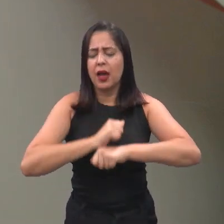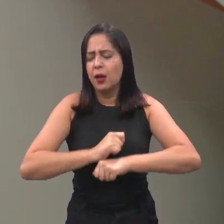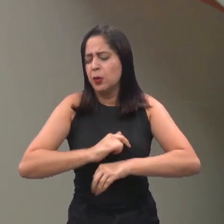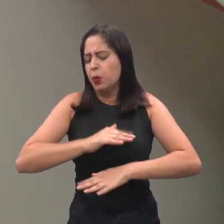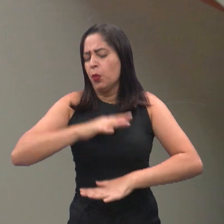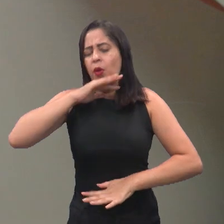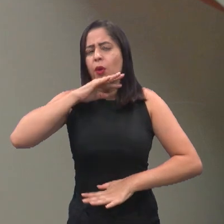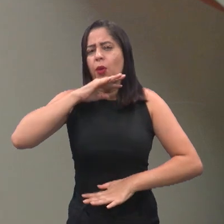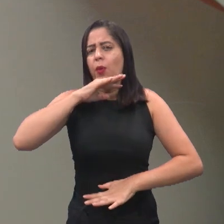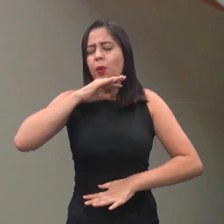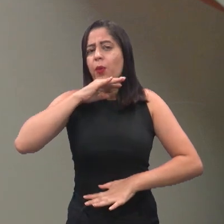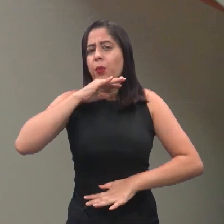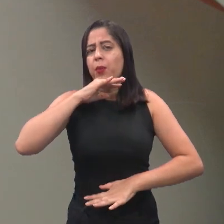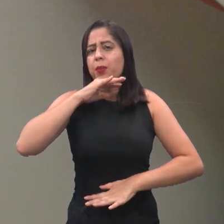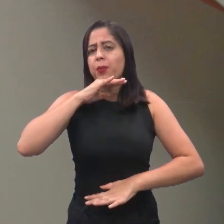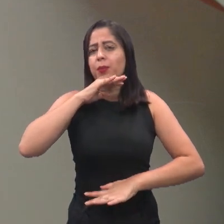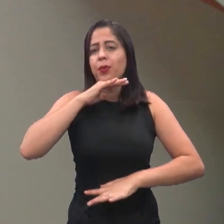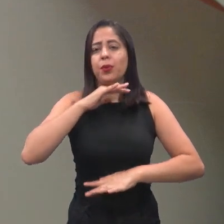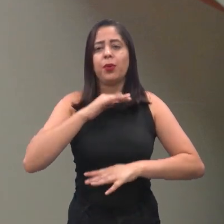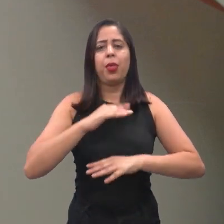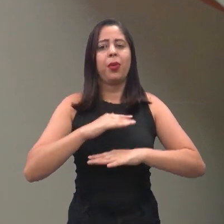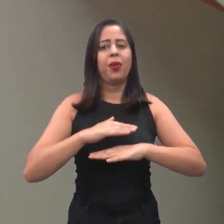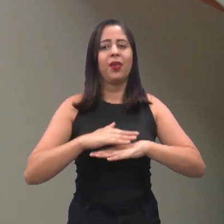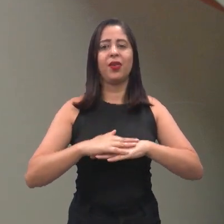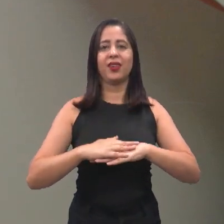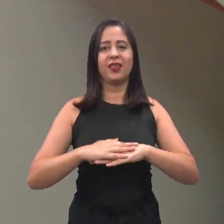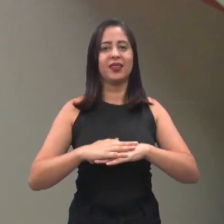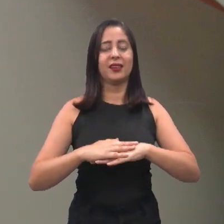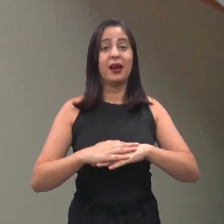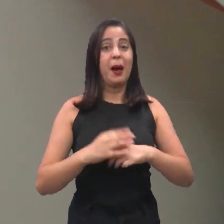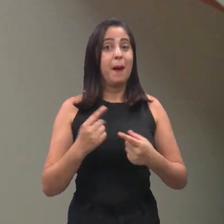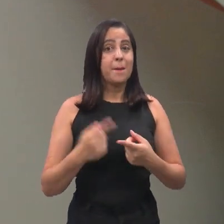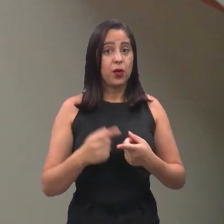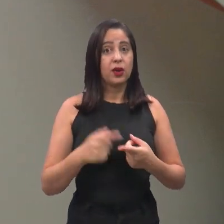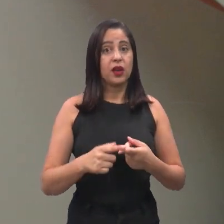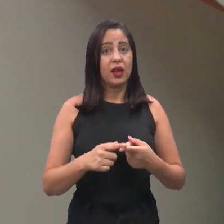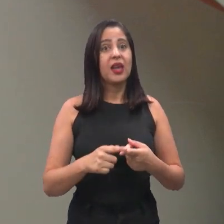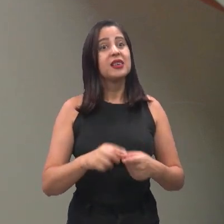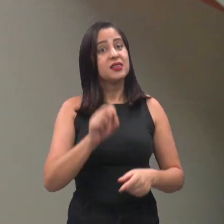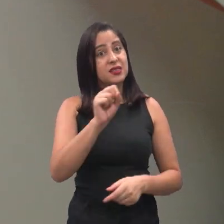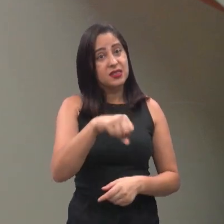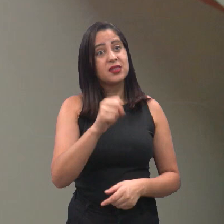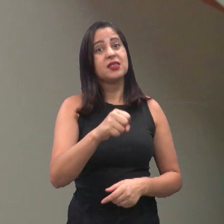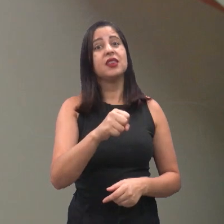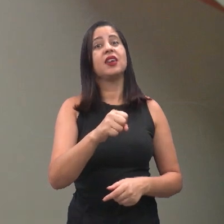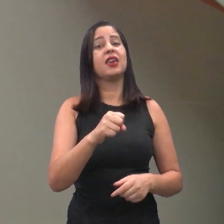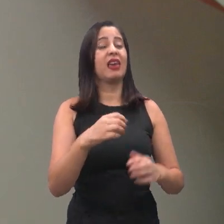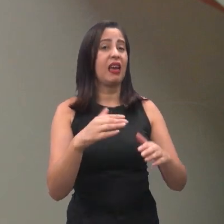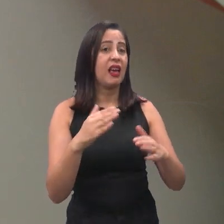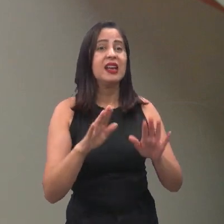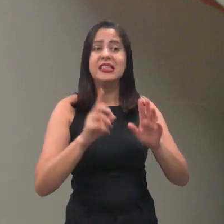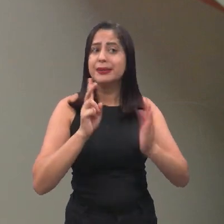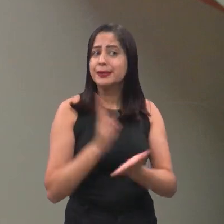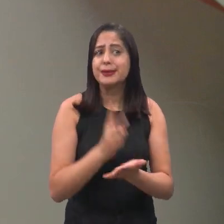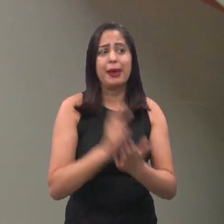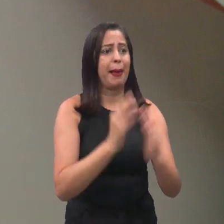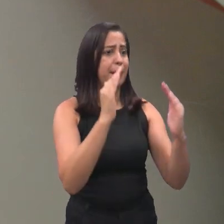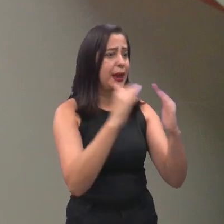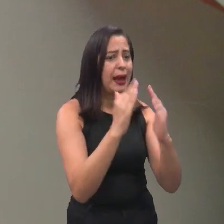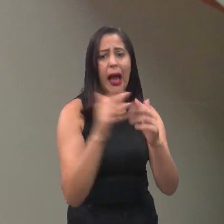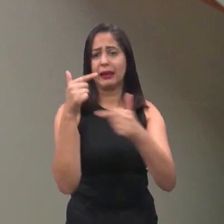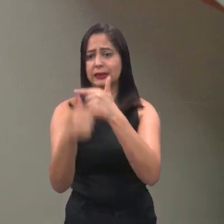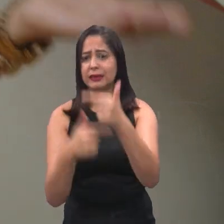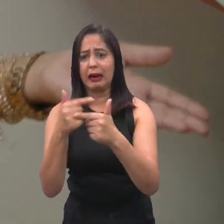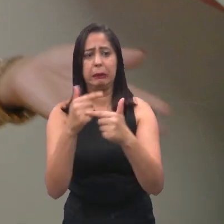vezes emocional e até mesmo físico, porque muitas vezes a gente acaba sobrecarregando ali com as demandas de casa, do trabalho, e tem o